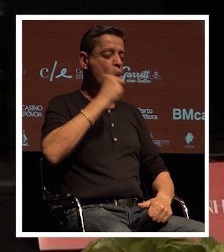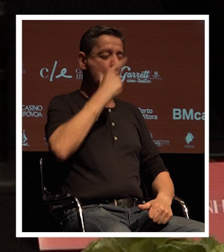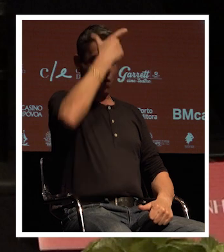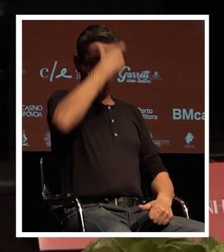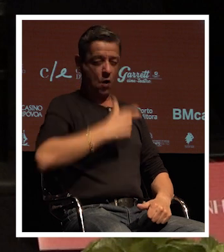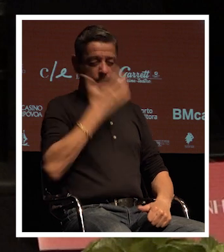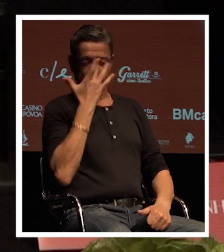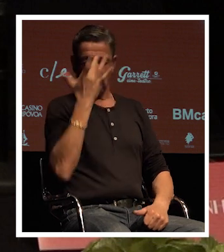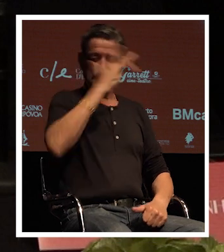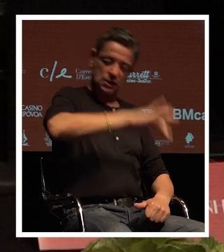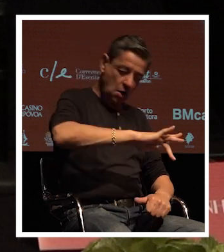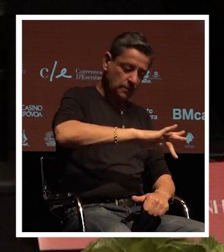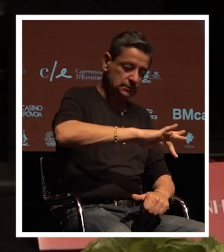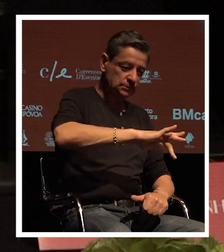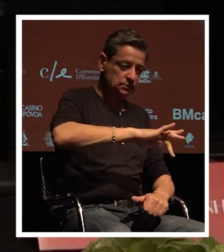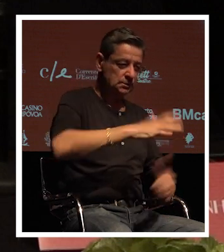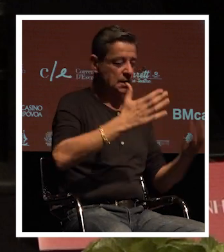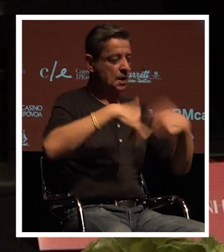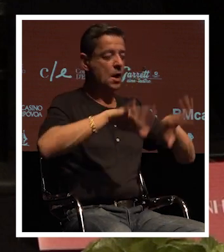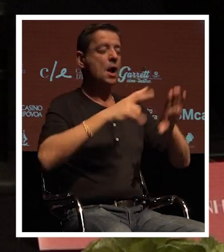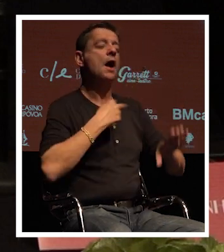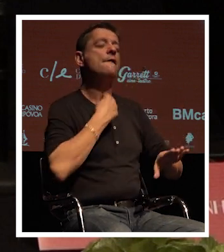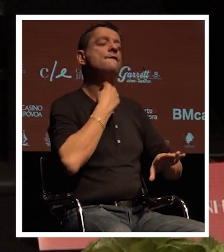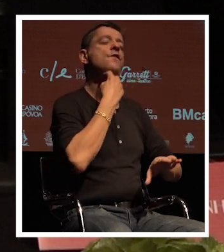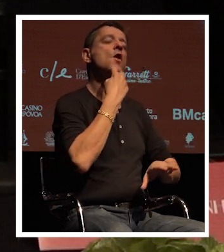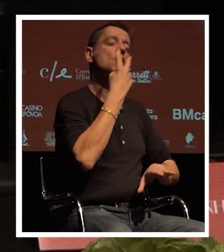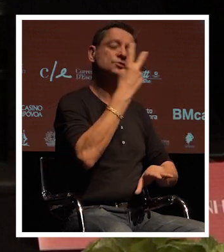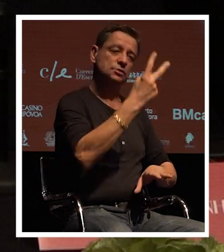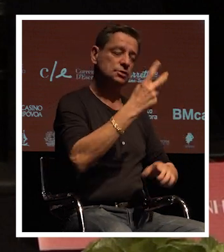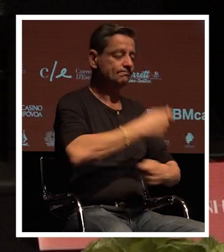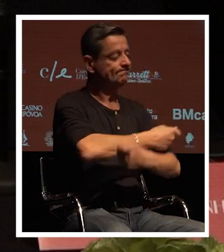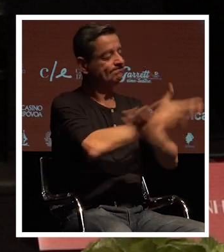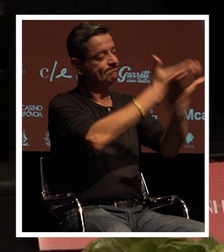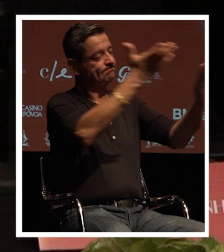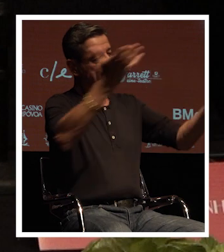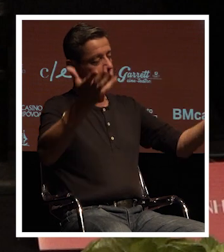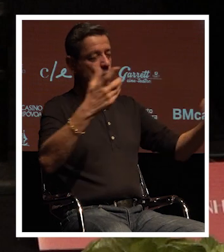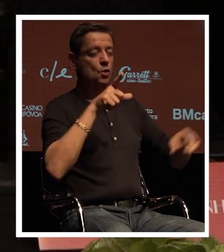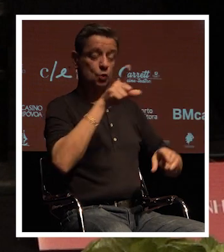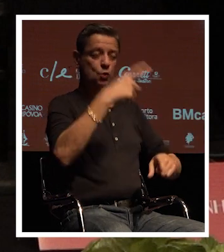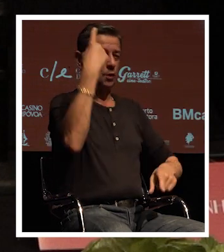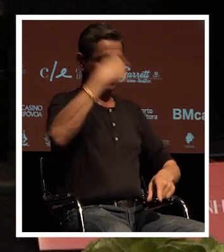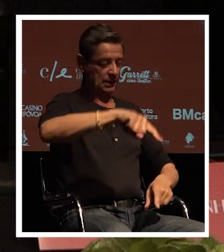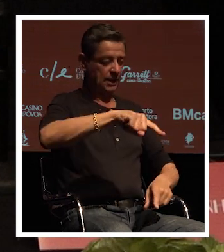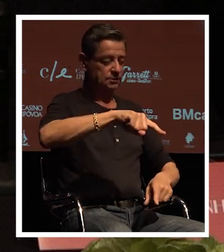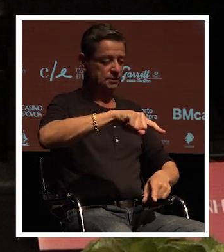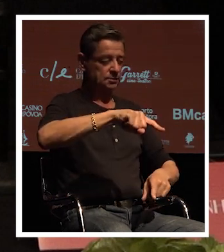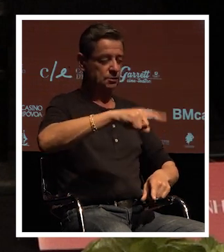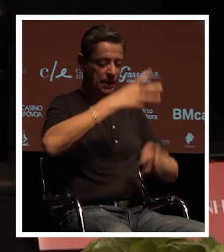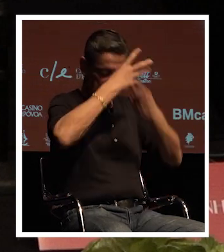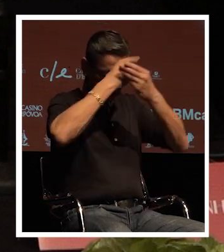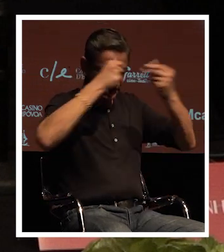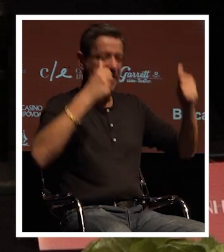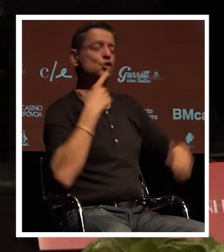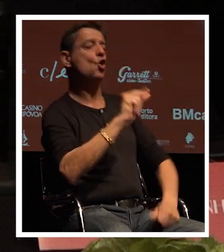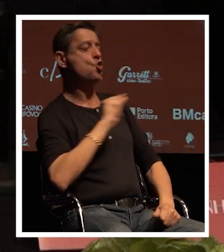sobrev se Prestes e vozes entoam nos altifalantes Tu és um número esquece o